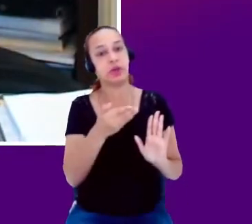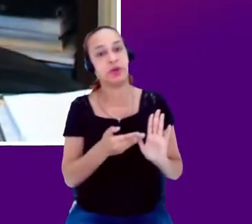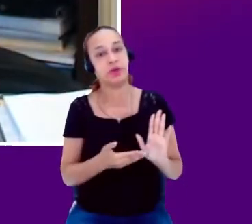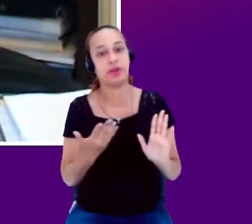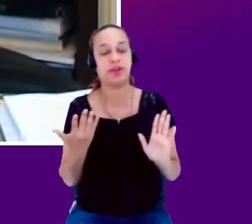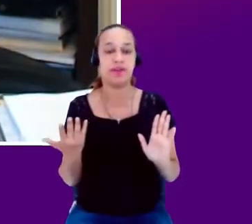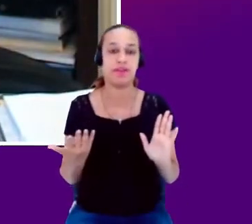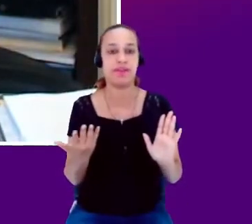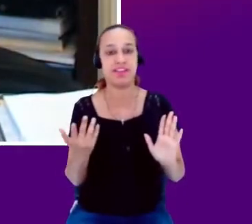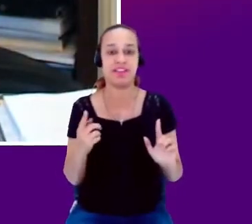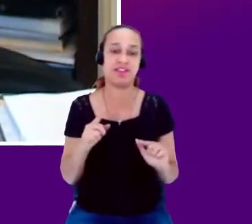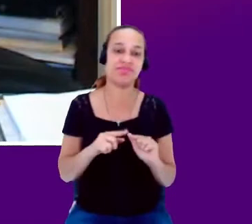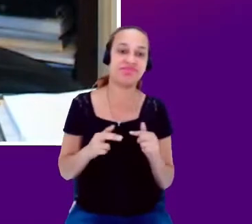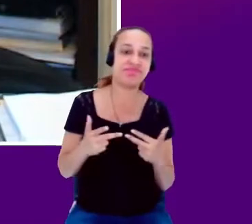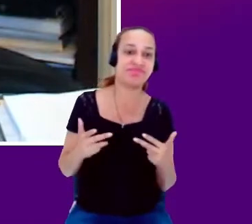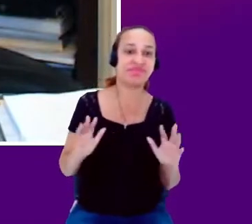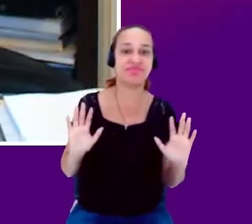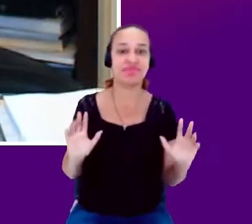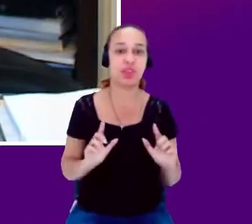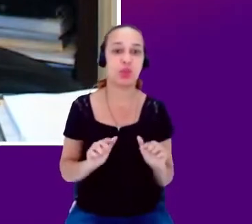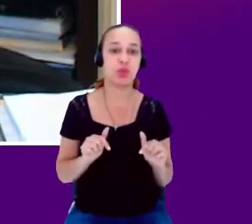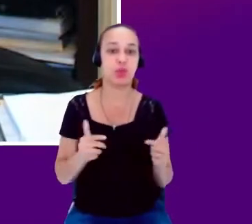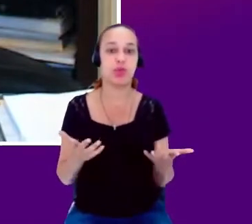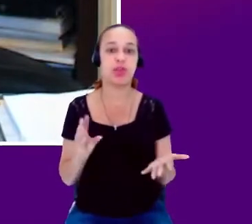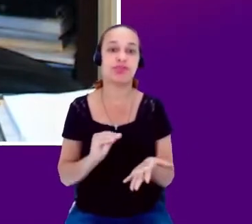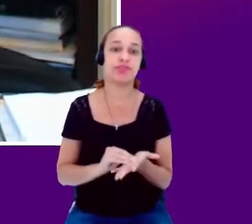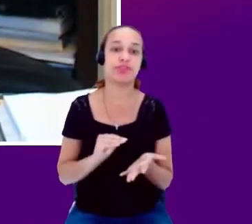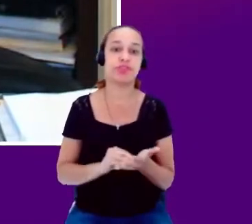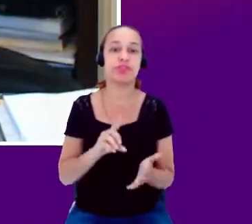um direito que lhe desse lastro, um direito